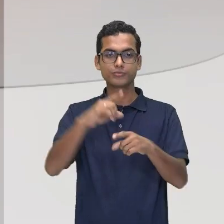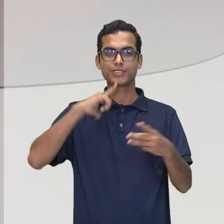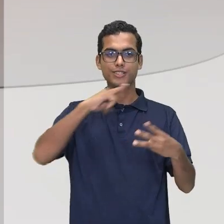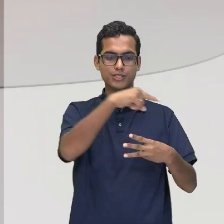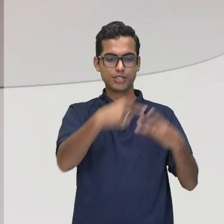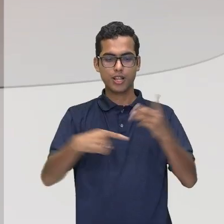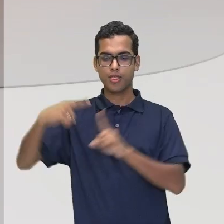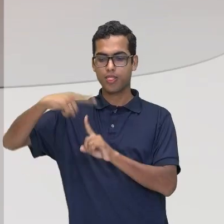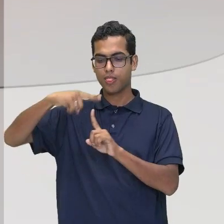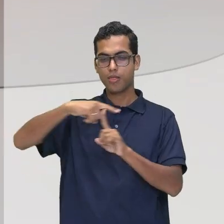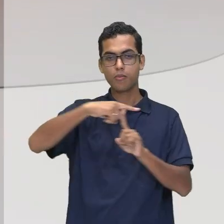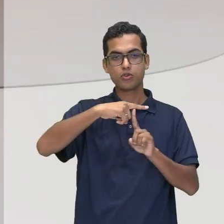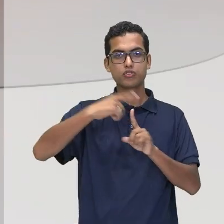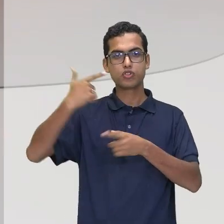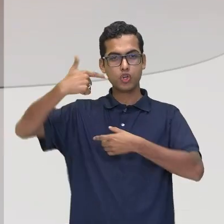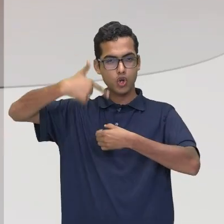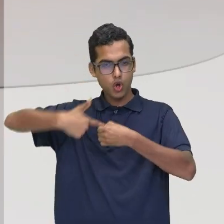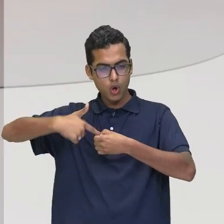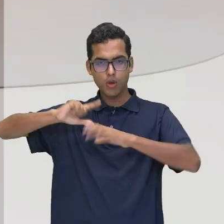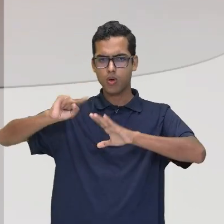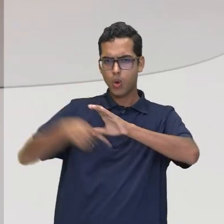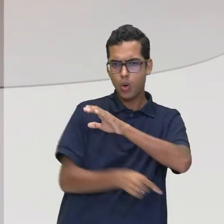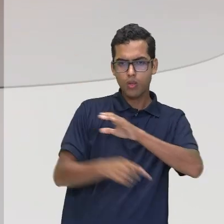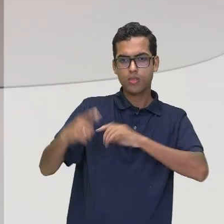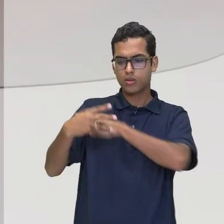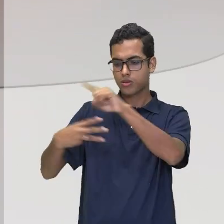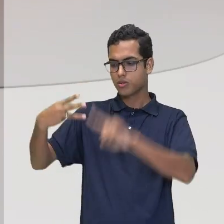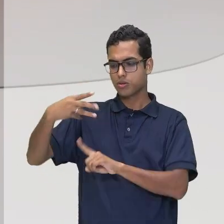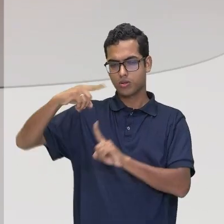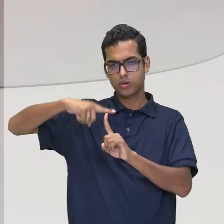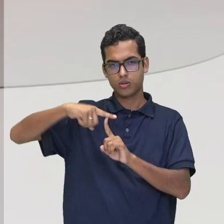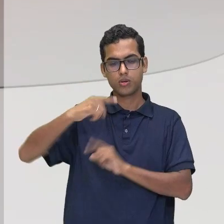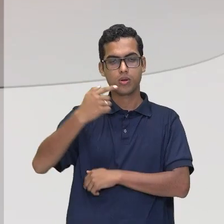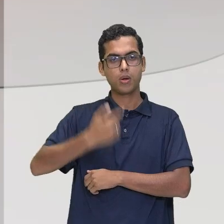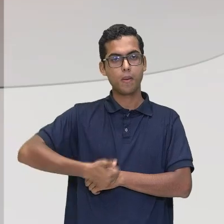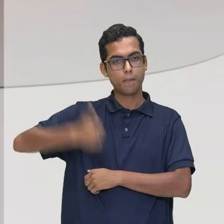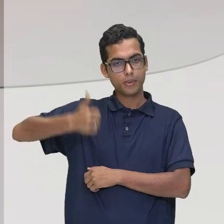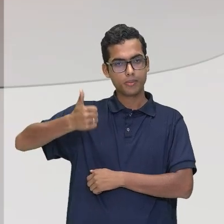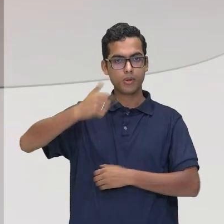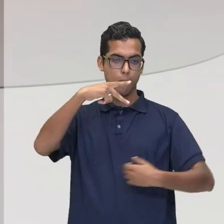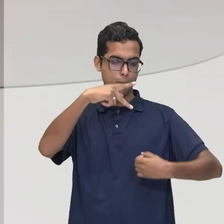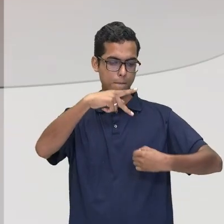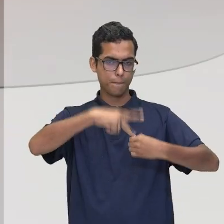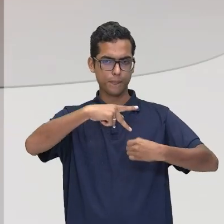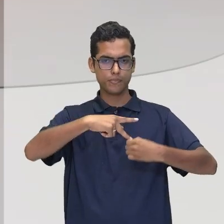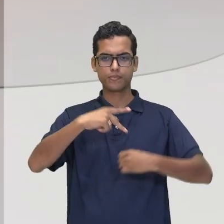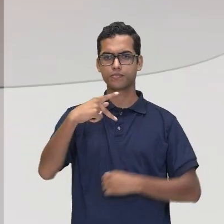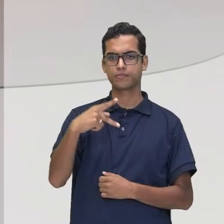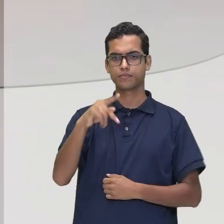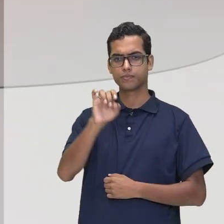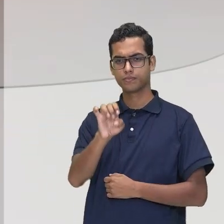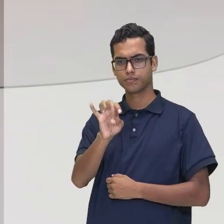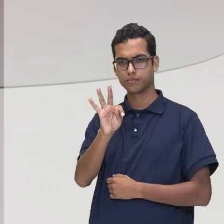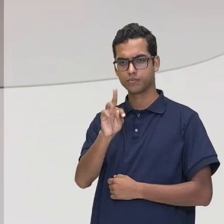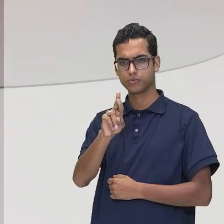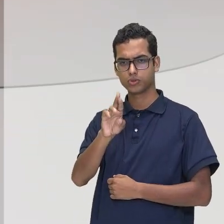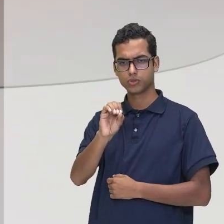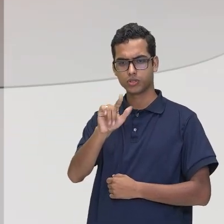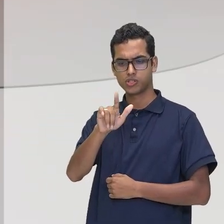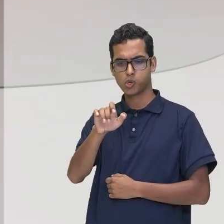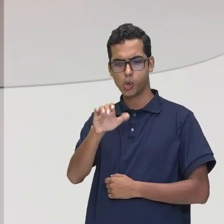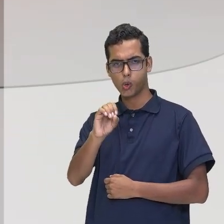de combustíveis fósseis, vou apresentar aqui para vocês. O primeiro deles é o petróleo. O petróleo é um combustível